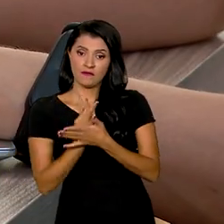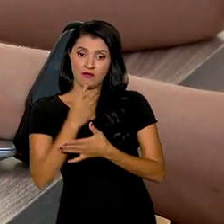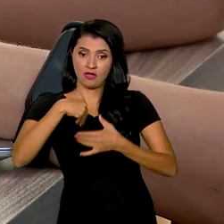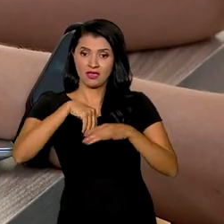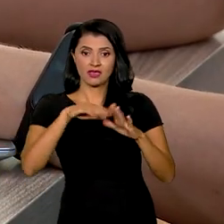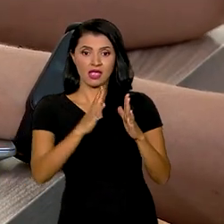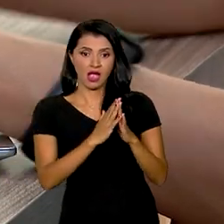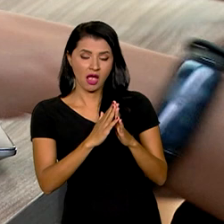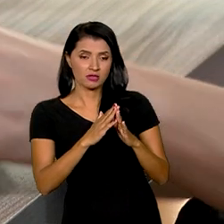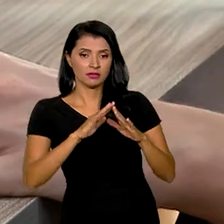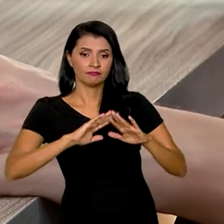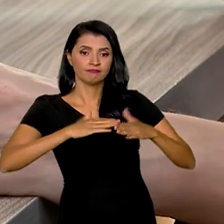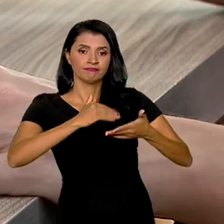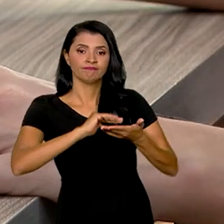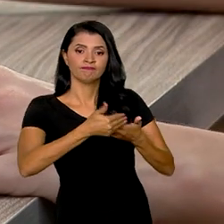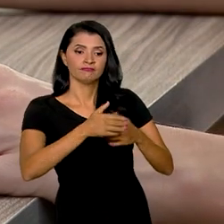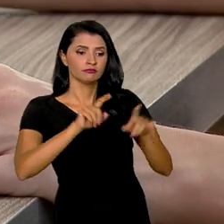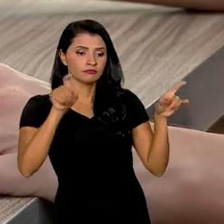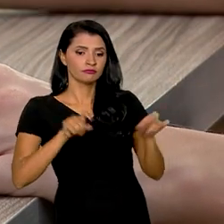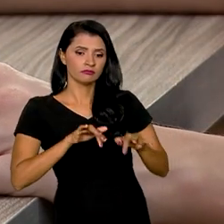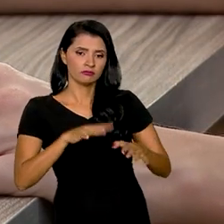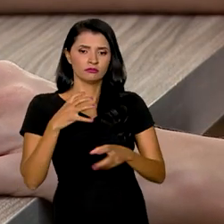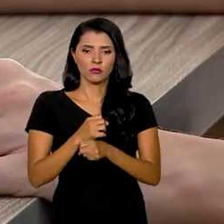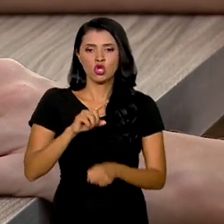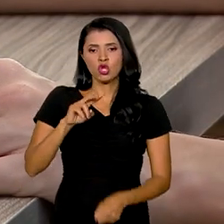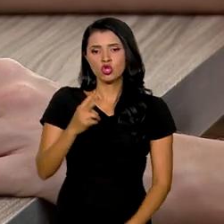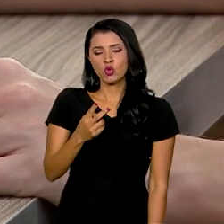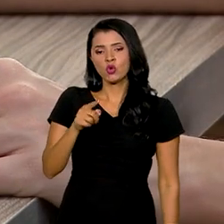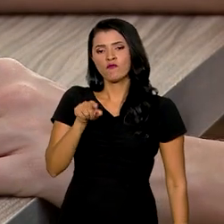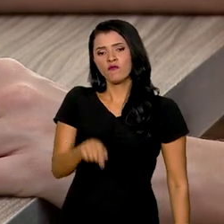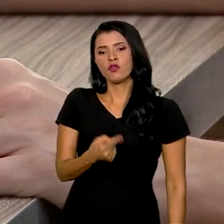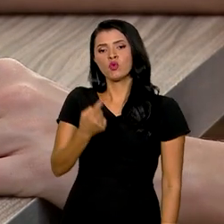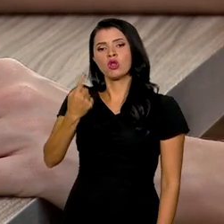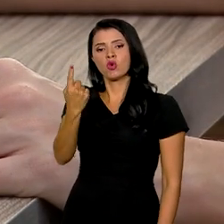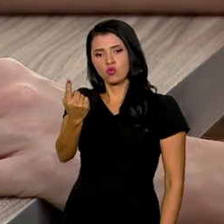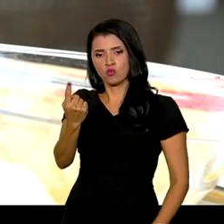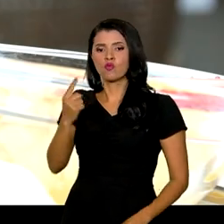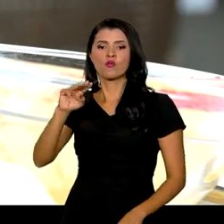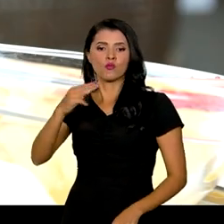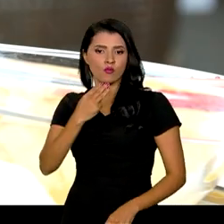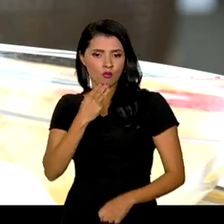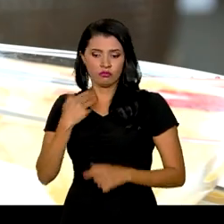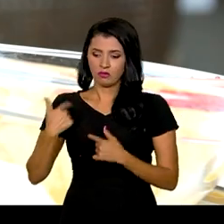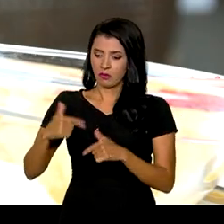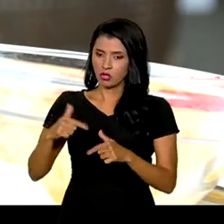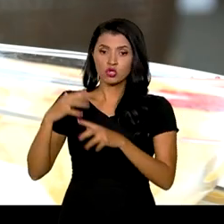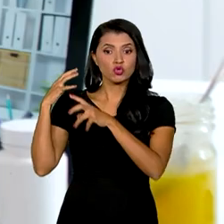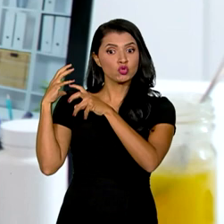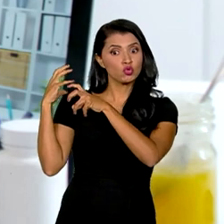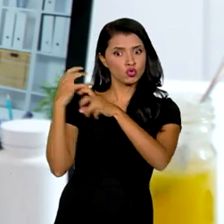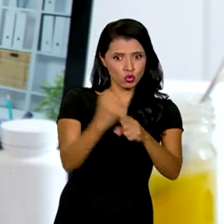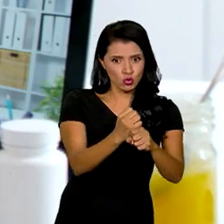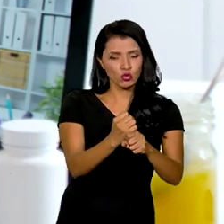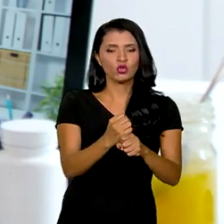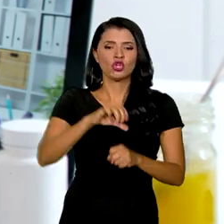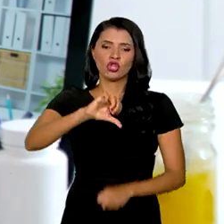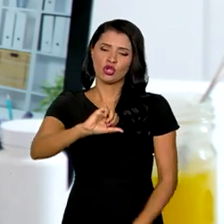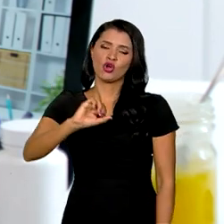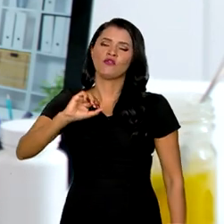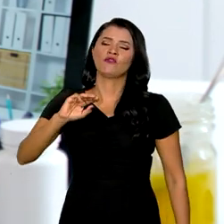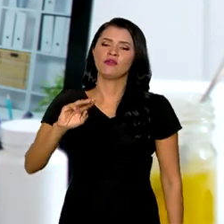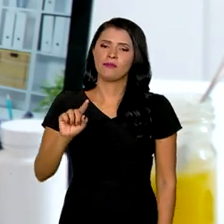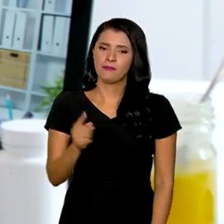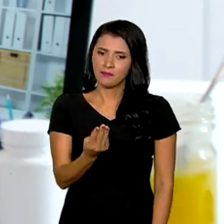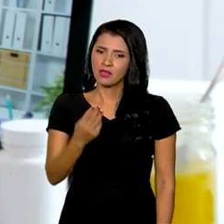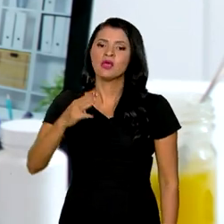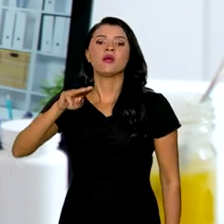no computador, registrou 2,1 milhões de trabalhadores. Na soma total, 9 milhões e meio